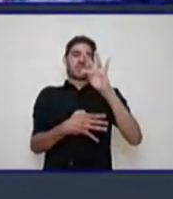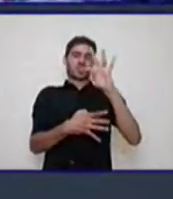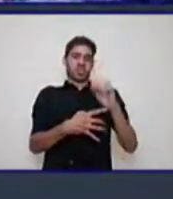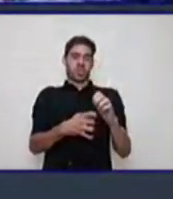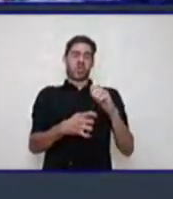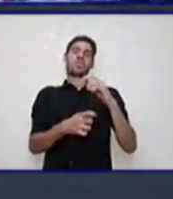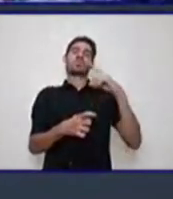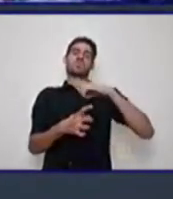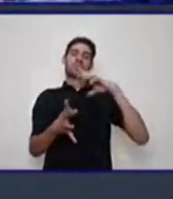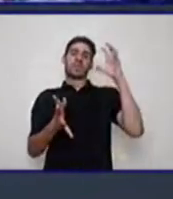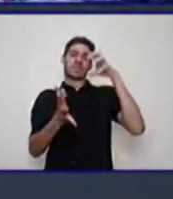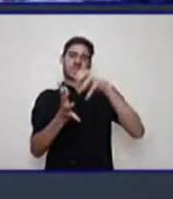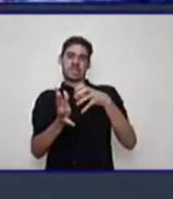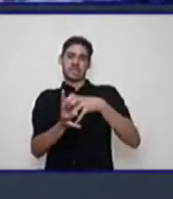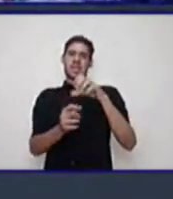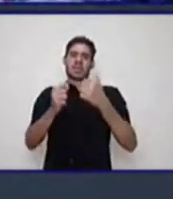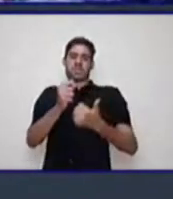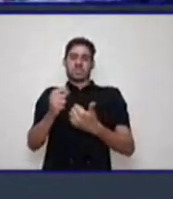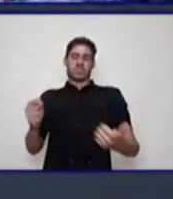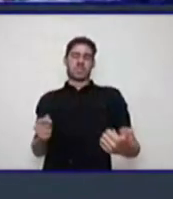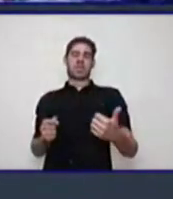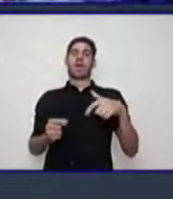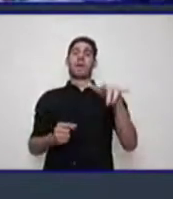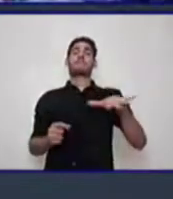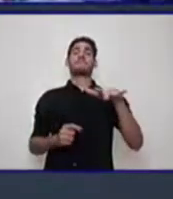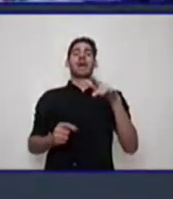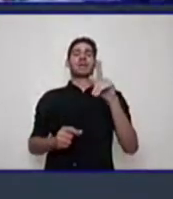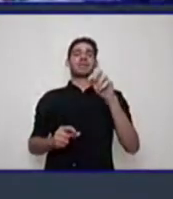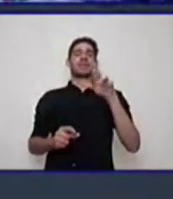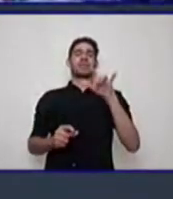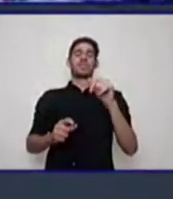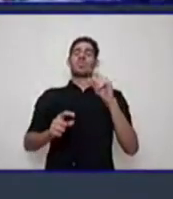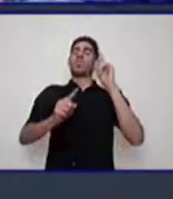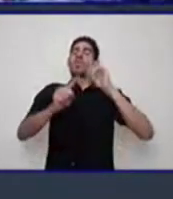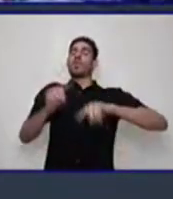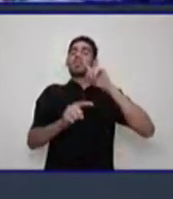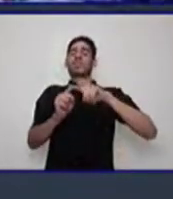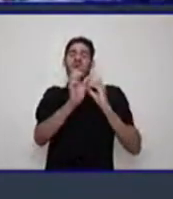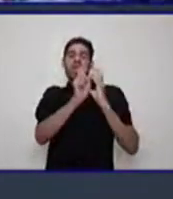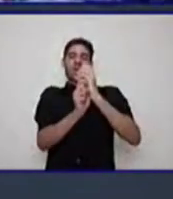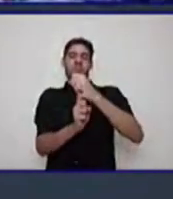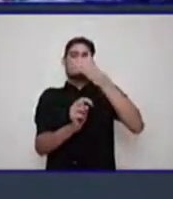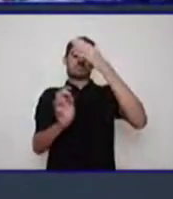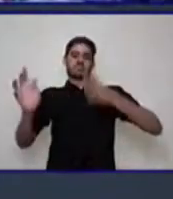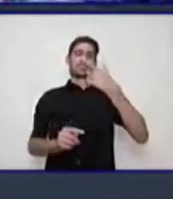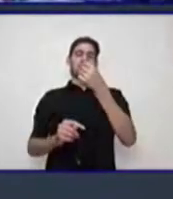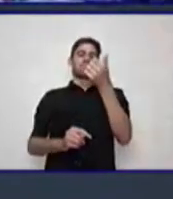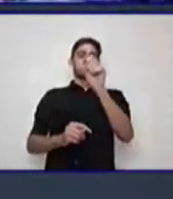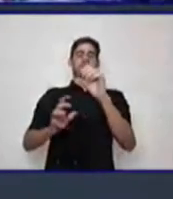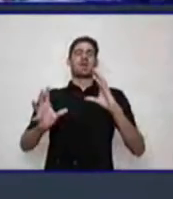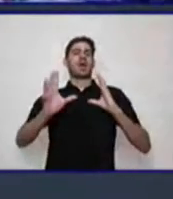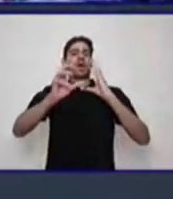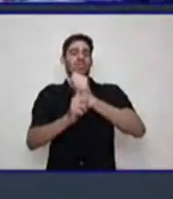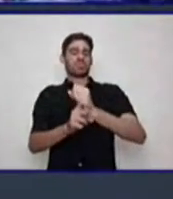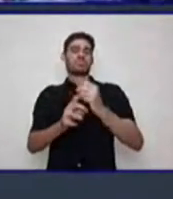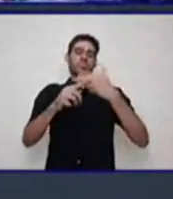nacional que a gente chama, é onde funciona o parque gráfico, que vai ser objeto da prestação de contas de 2016, e é um conjunto de lotes no